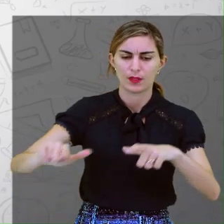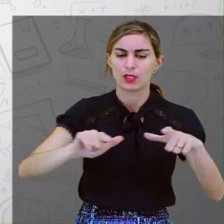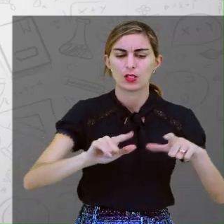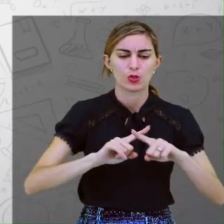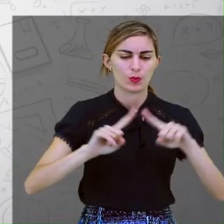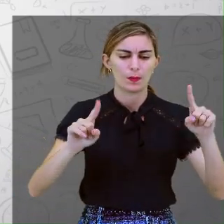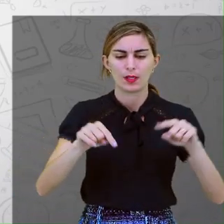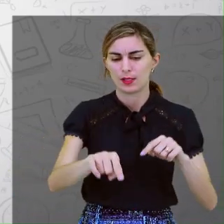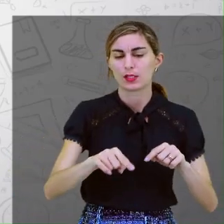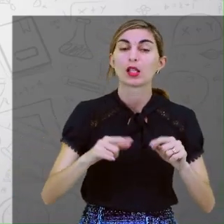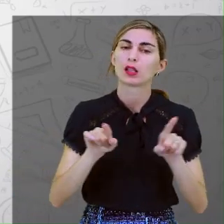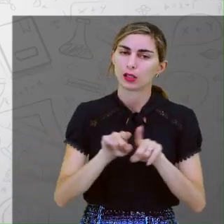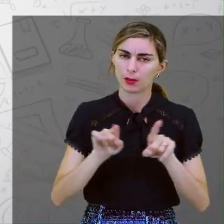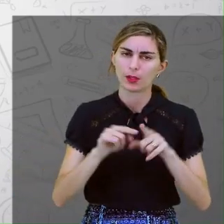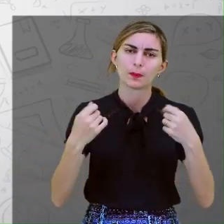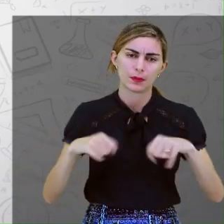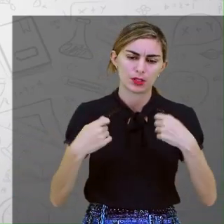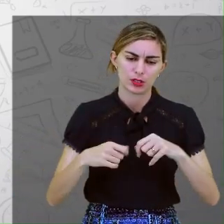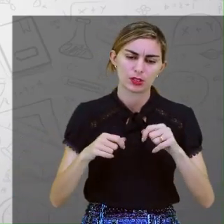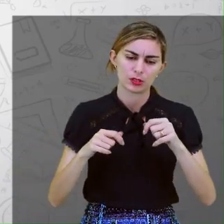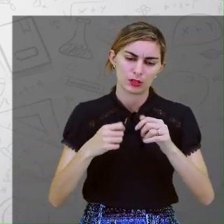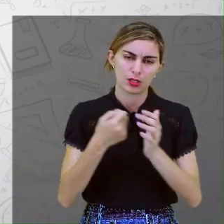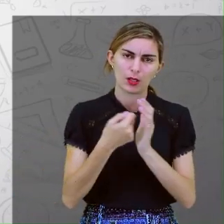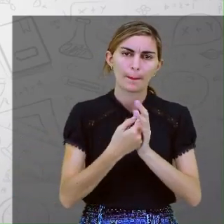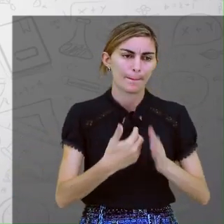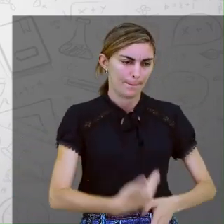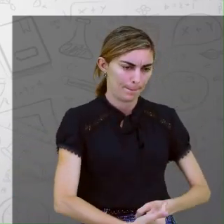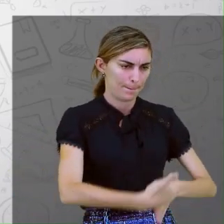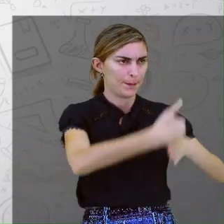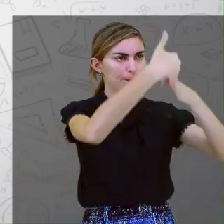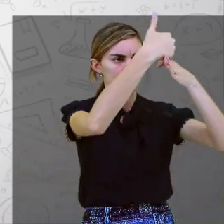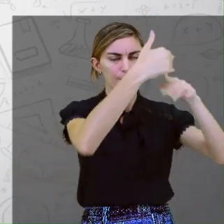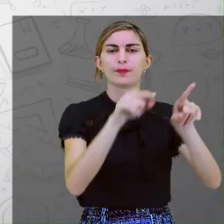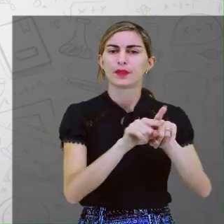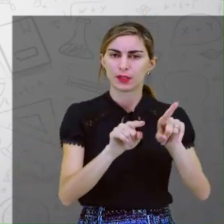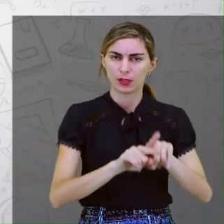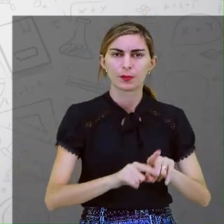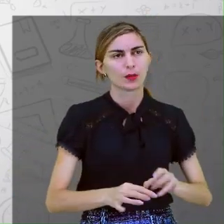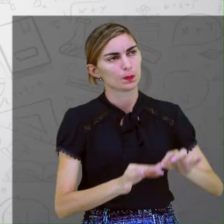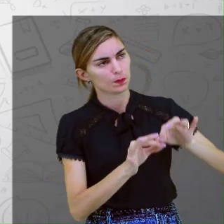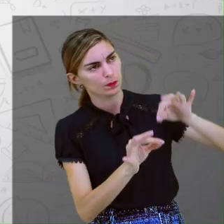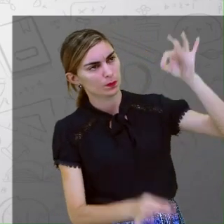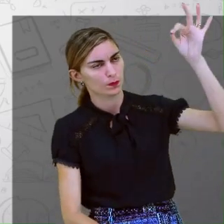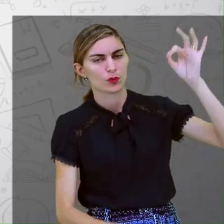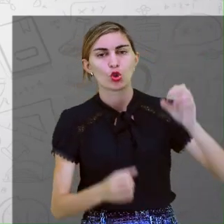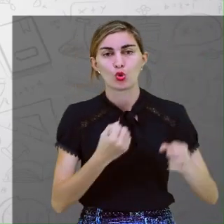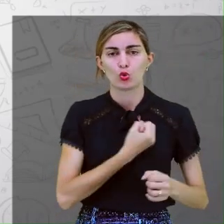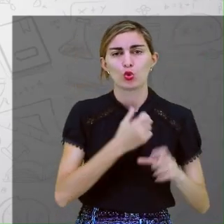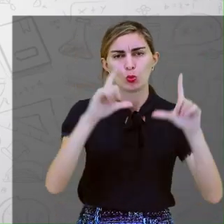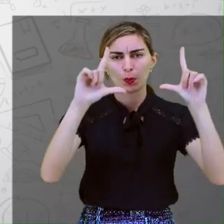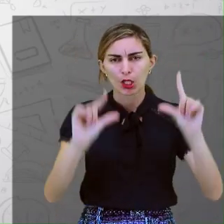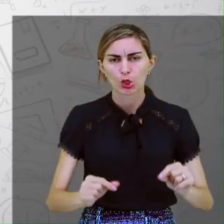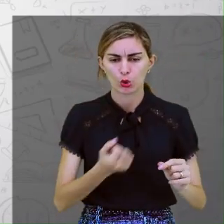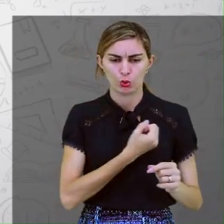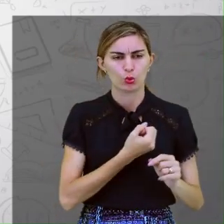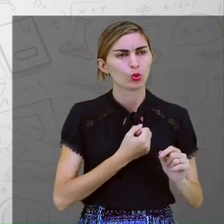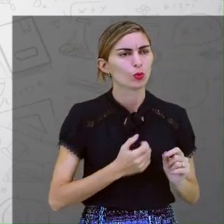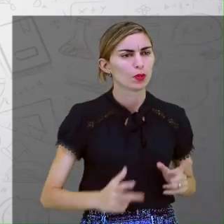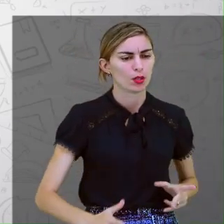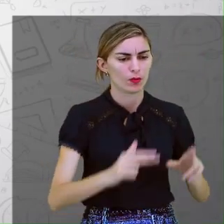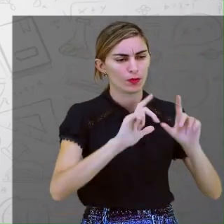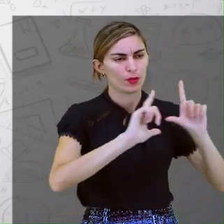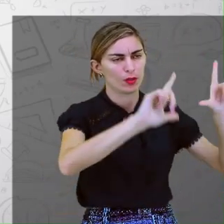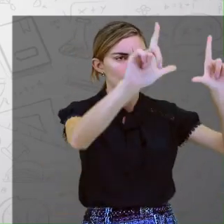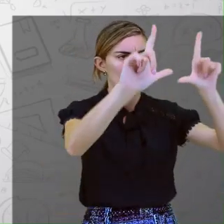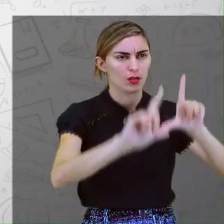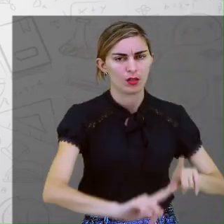essa paginação ela deve também ser feita ali nas paredes, de forma que haja o menor número possível de recorte das